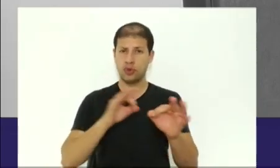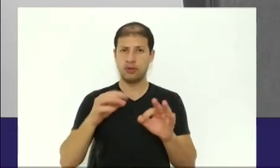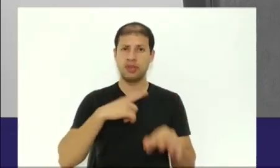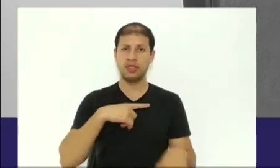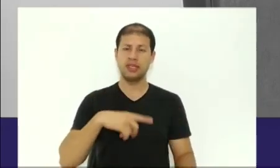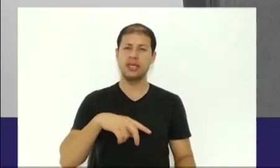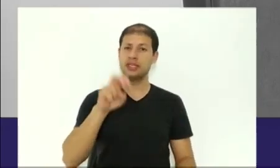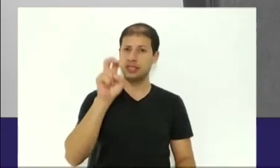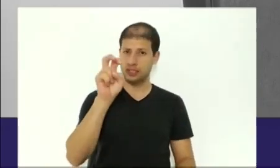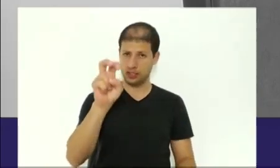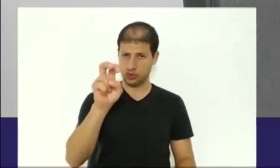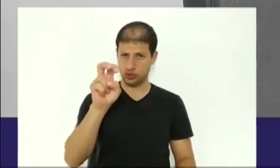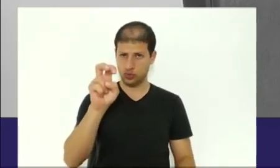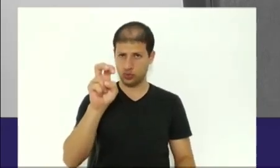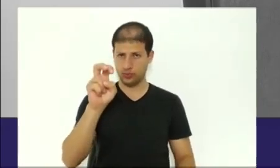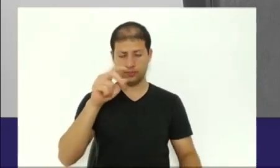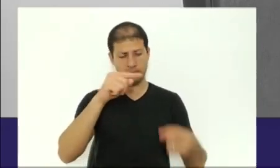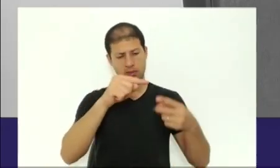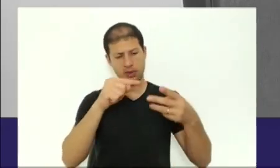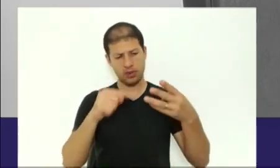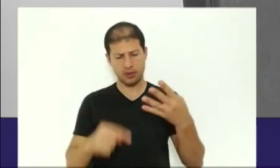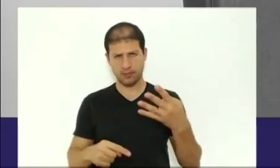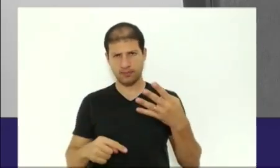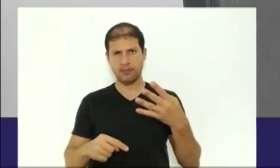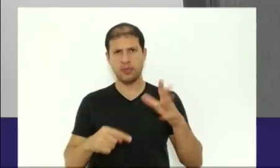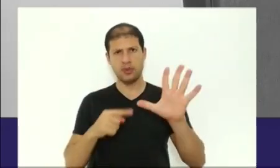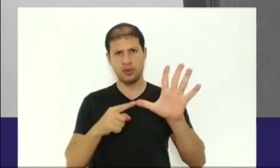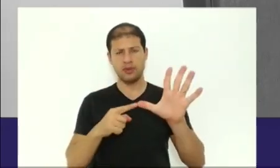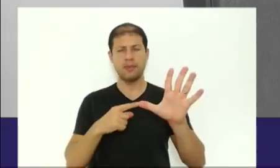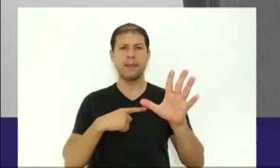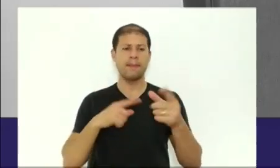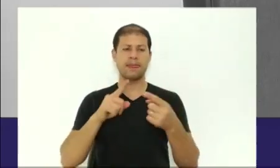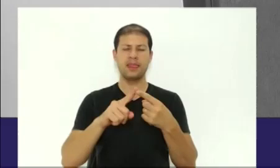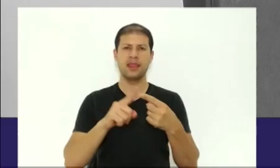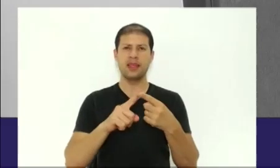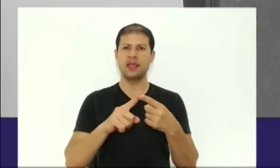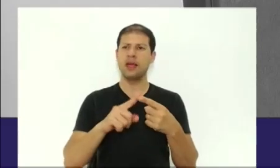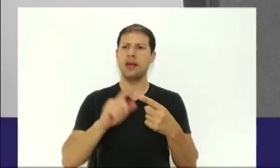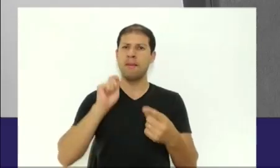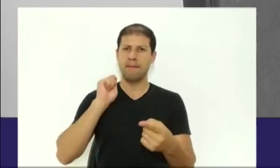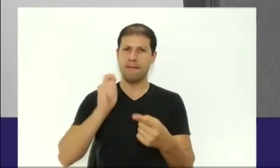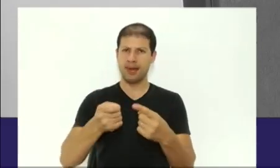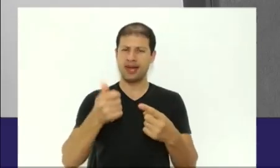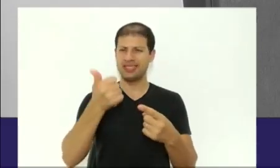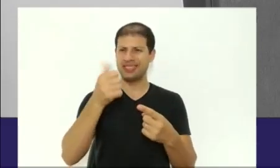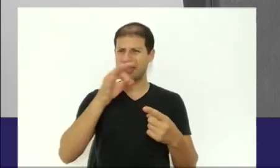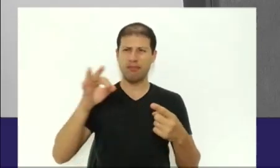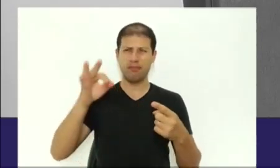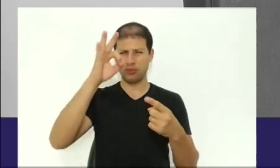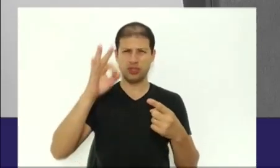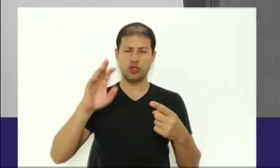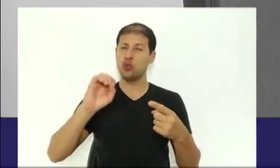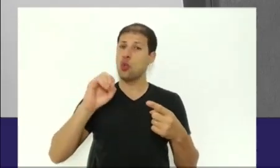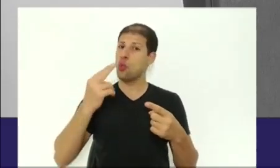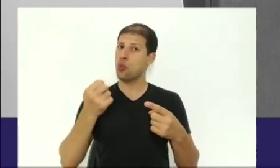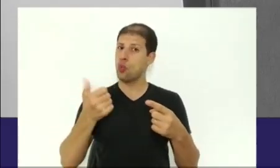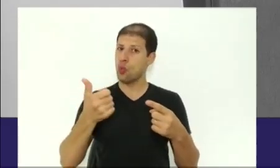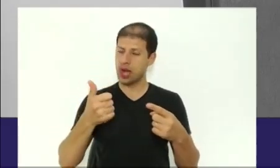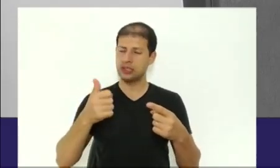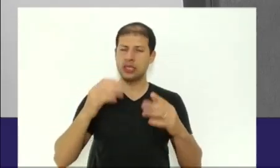ação. Subsidiar parcial ou totalmente unidades habitacionais novas em áreas urbanas ou